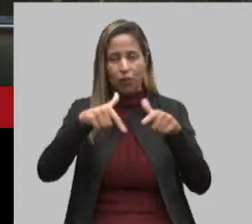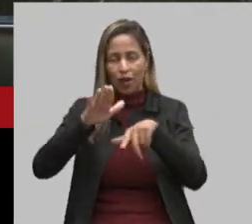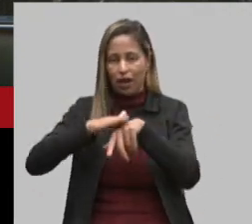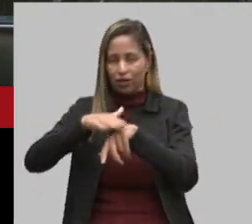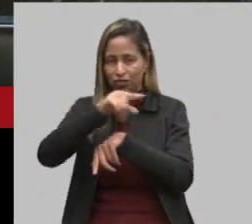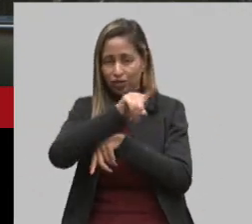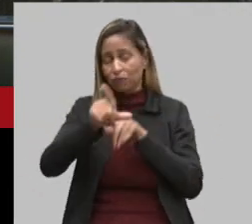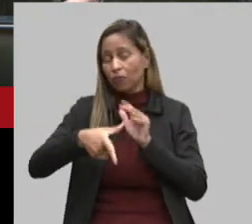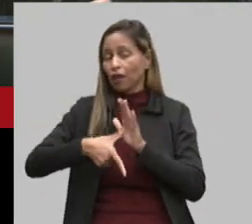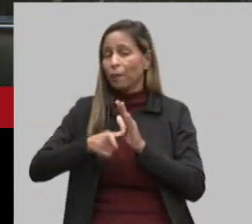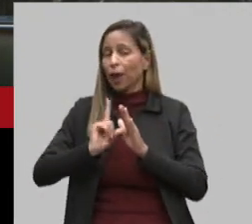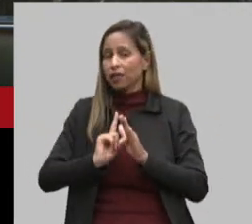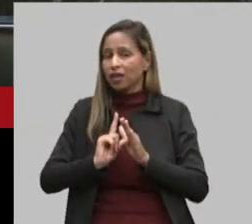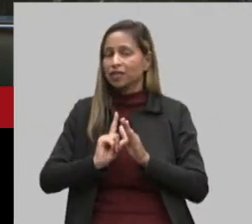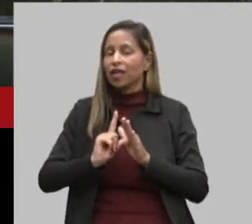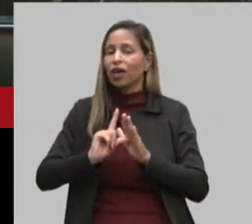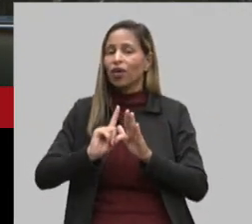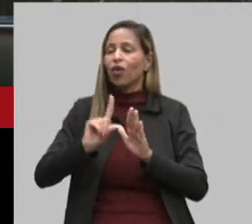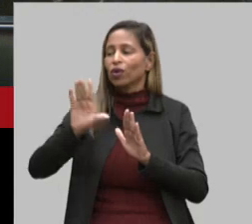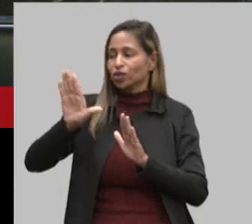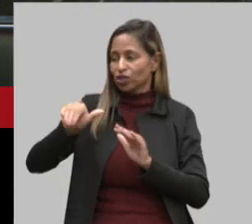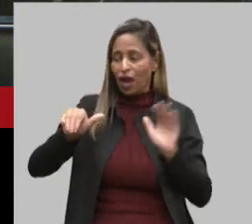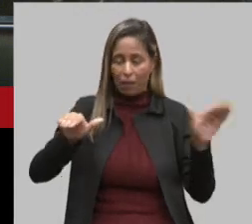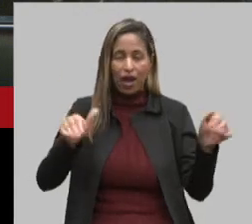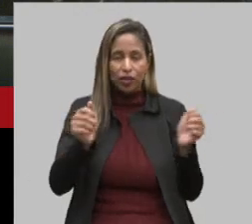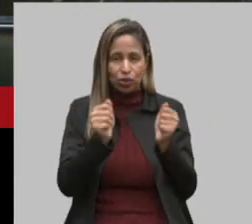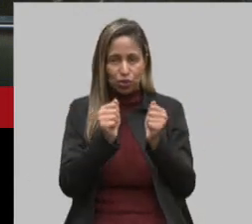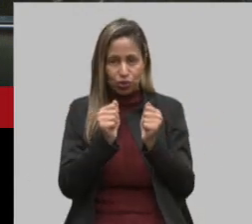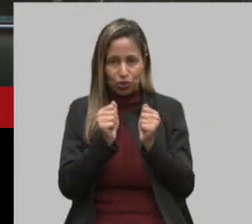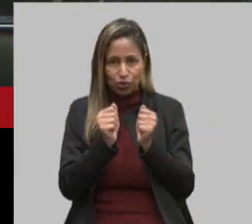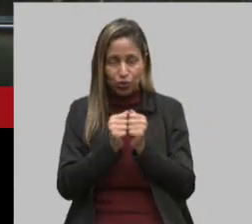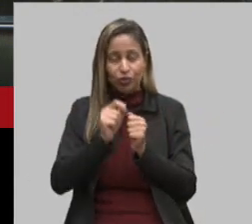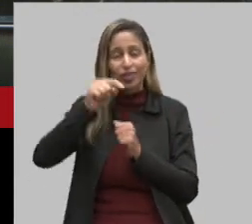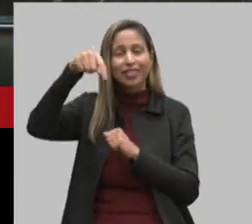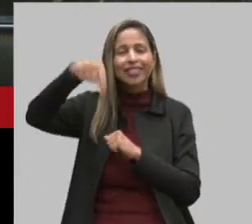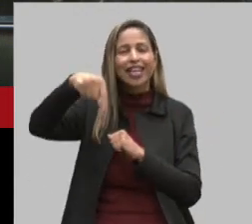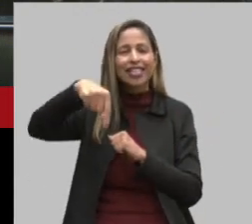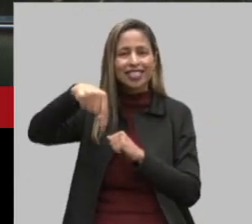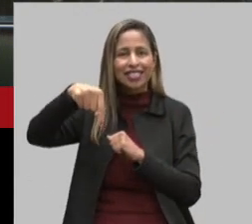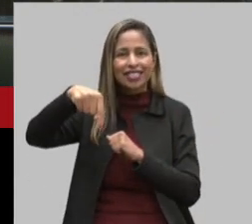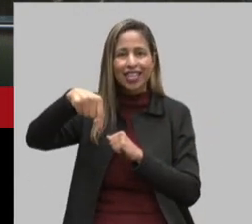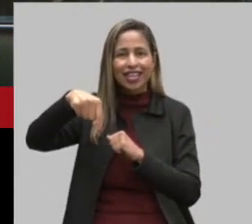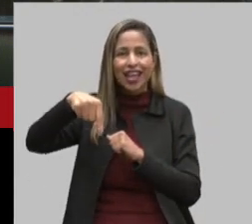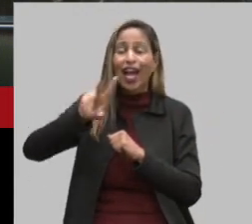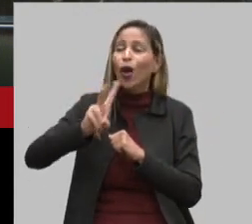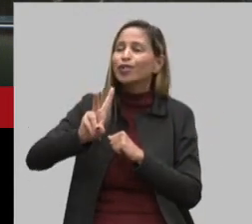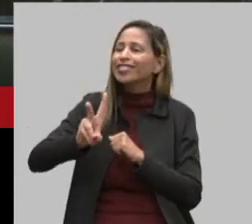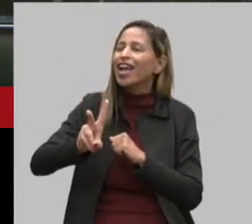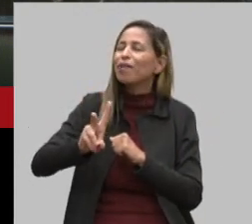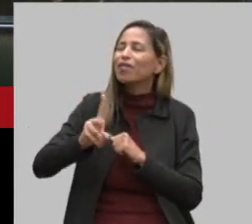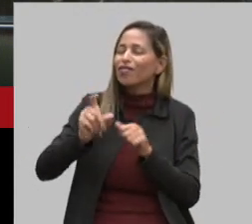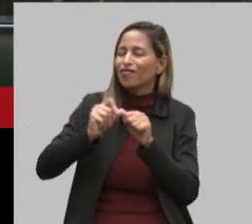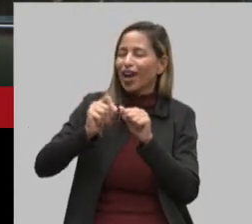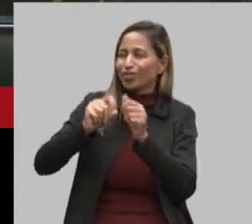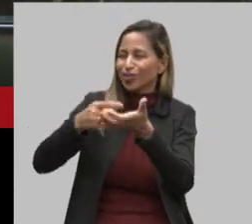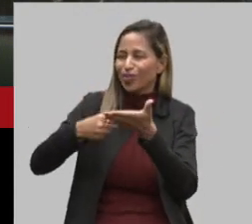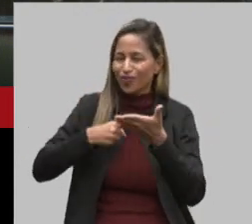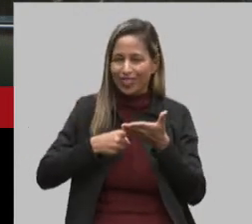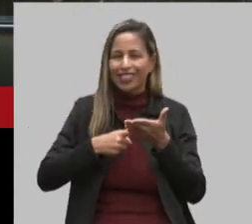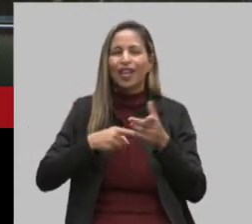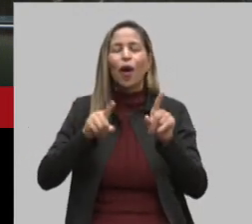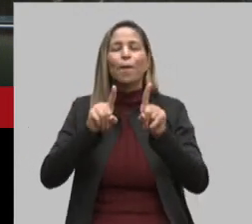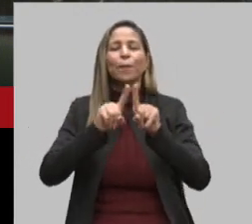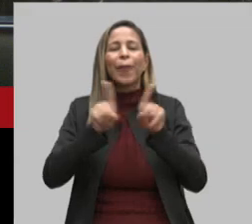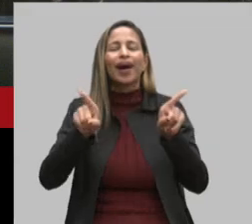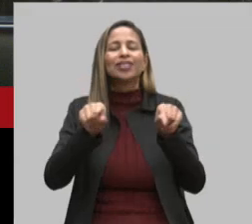disso eu quero convidar a mesa que está aqui comigo pra gente descer esse convite não sei o que faço né o senhor né eh mas eu quero convidar para todo